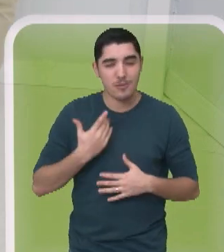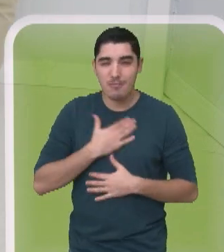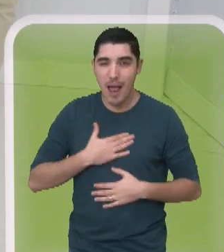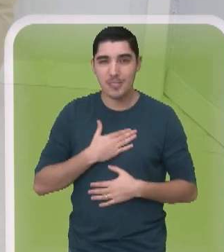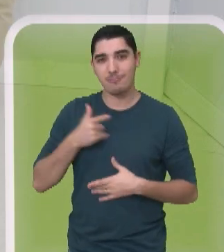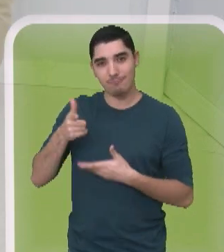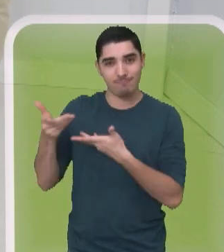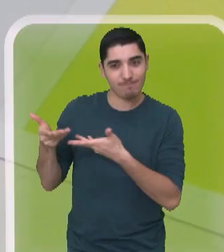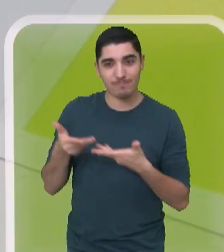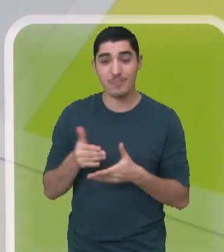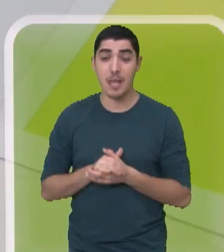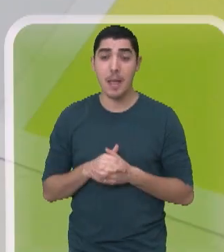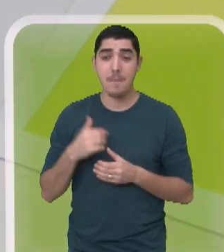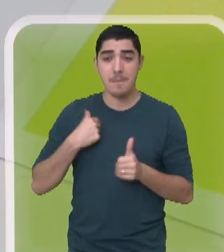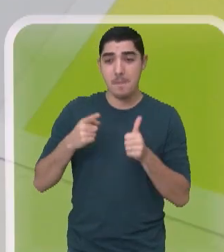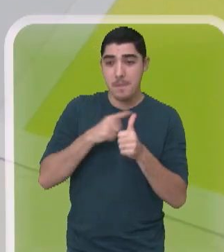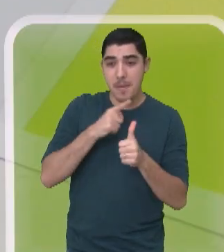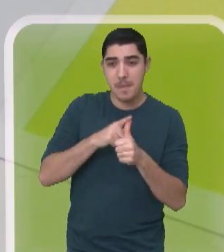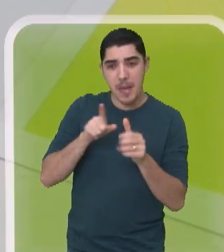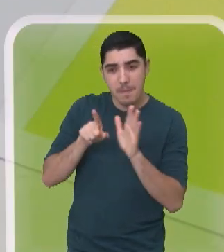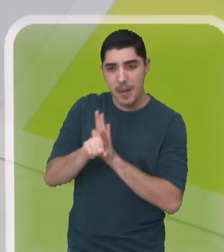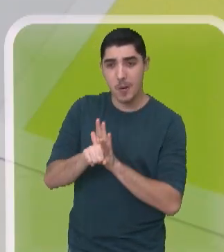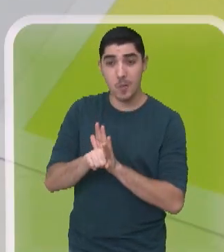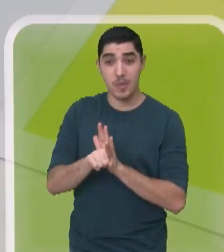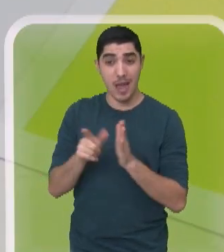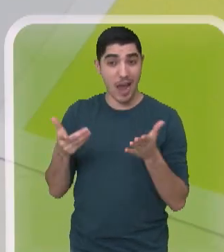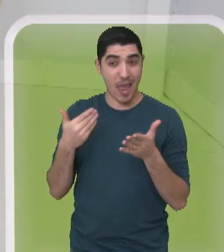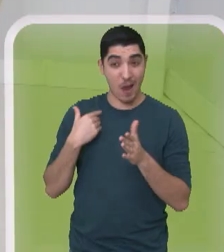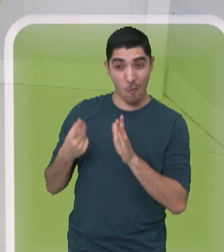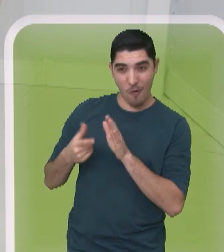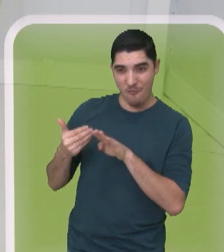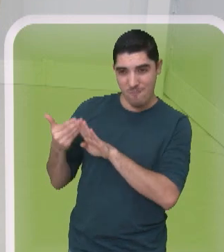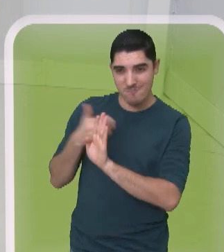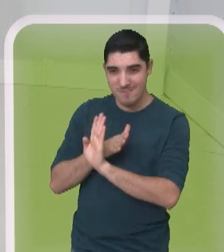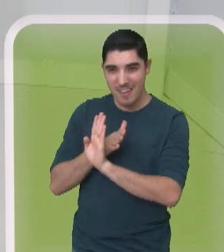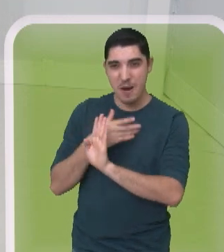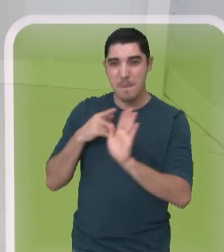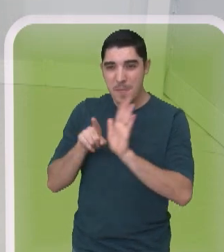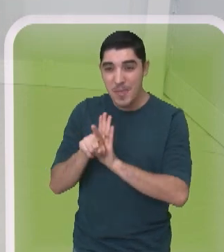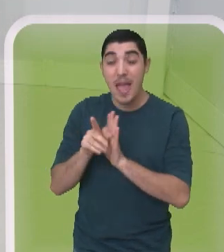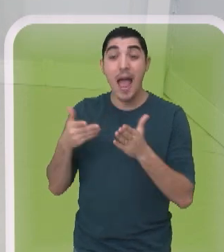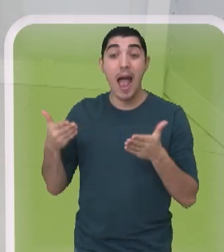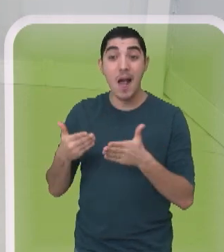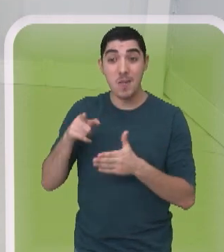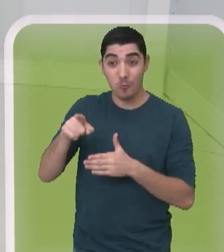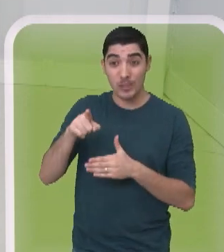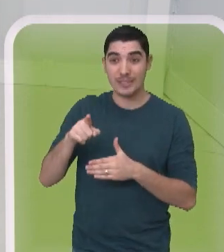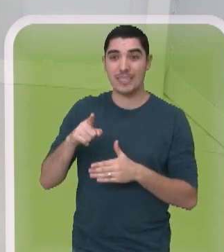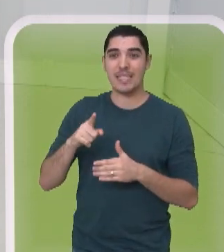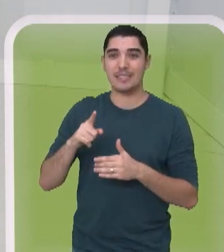receber. Primeira pergunta que eu vou te fazer, eu fiz fora do ar, vou fazer aqui agora também. Você está correndo mais